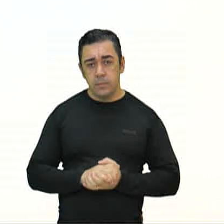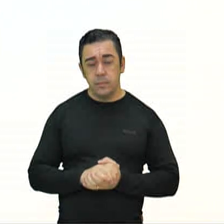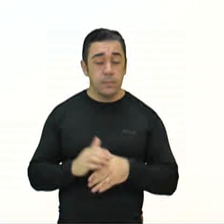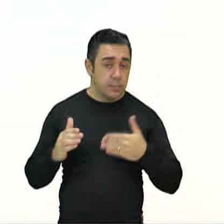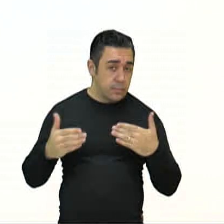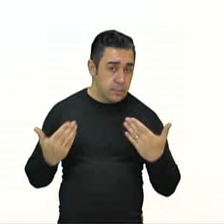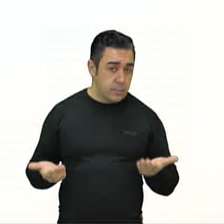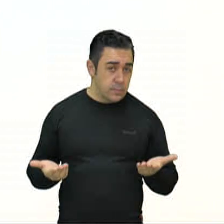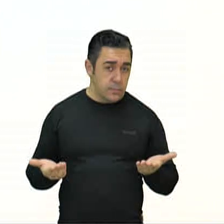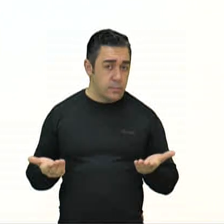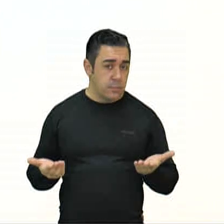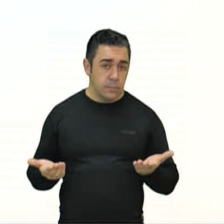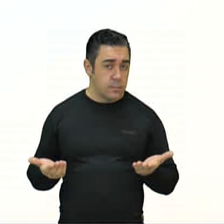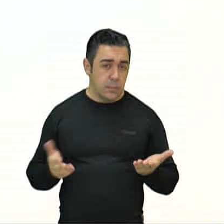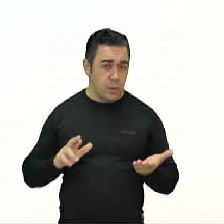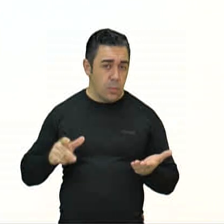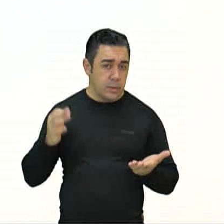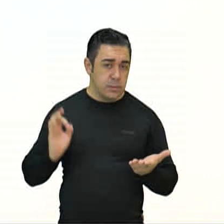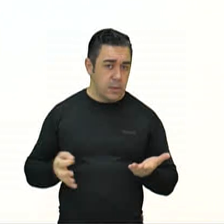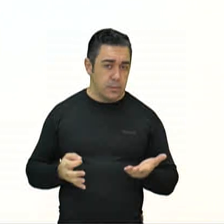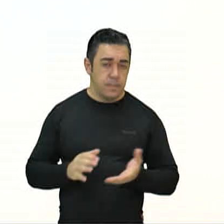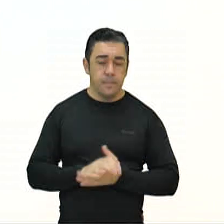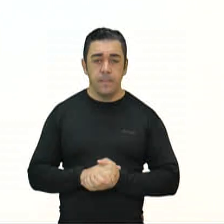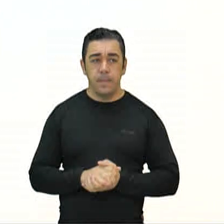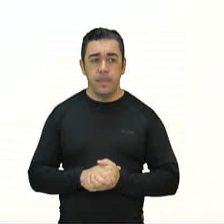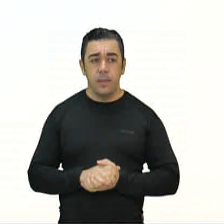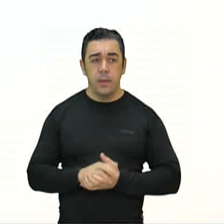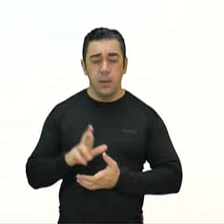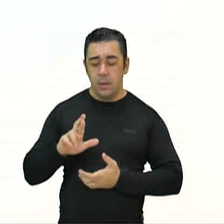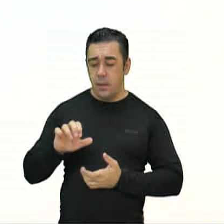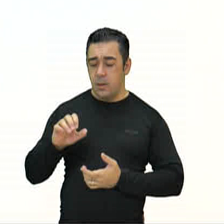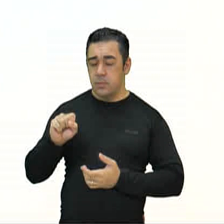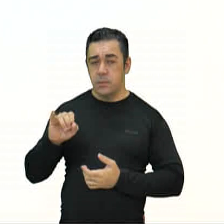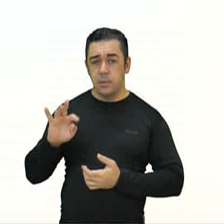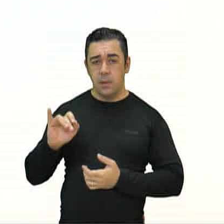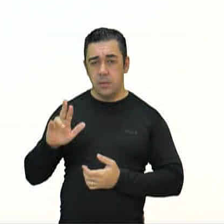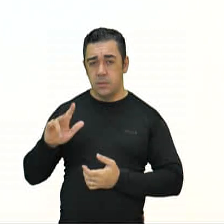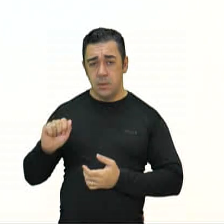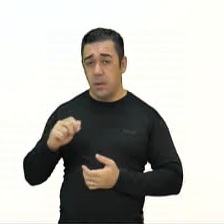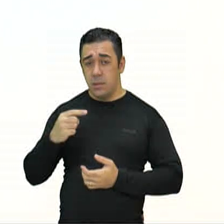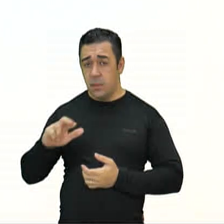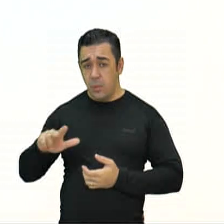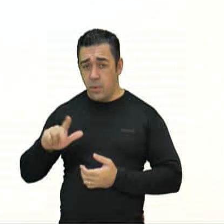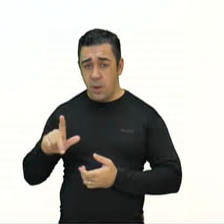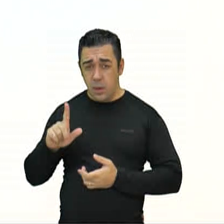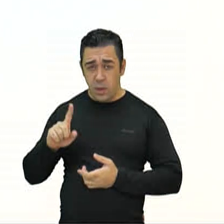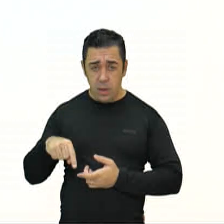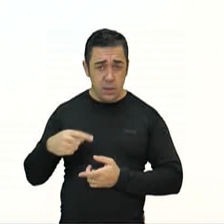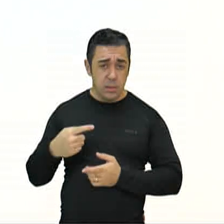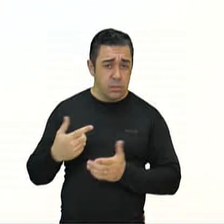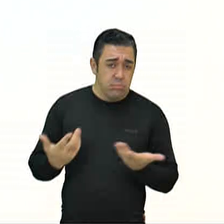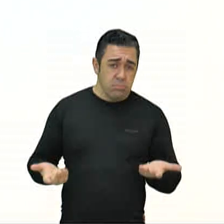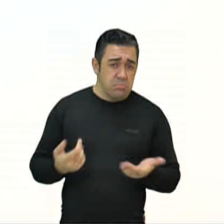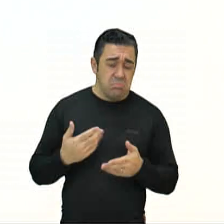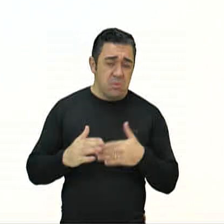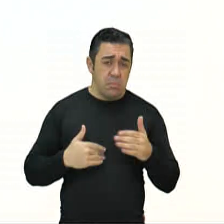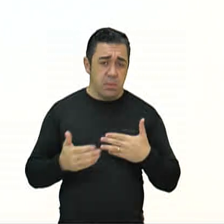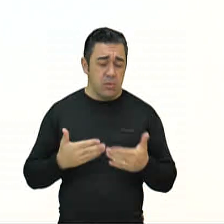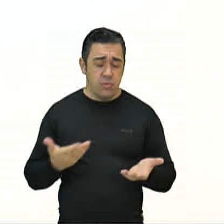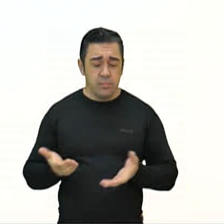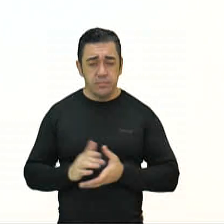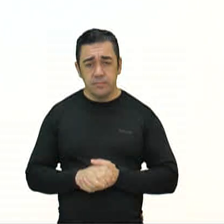Então, ela não está certa, essa daqui. A resistência elétrica também não depende da